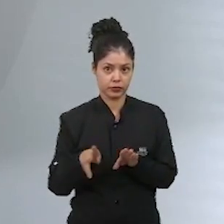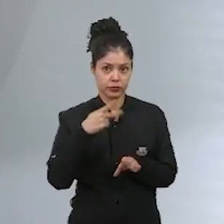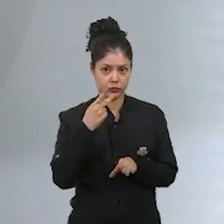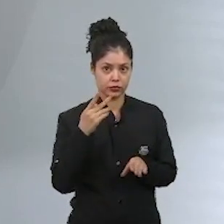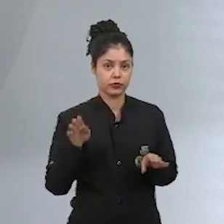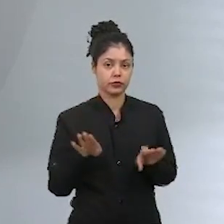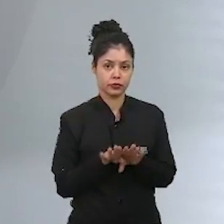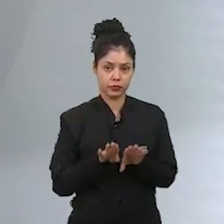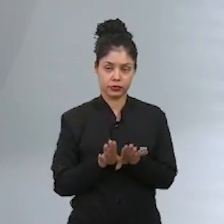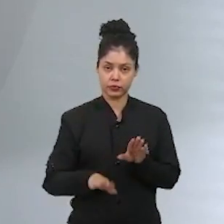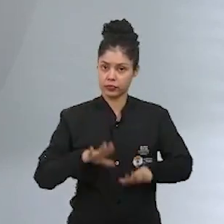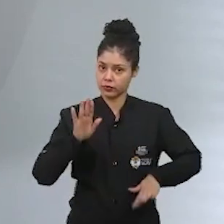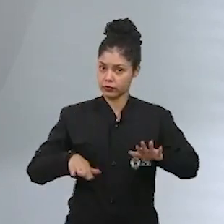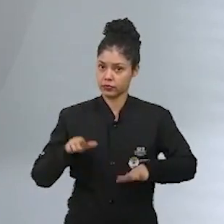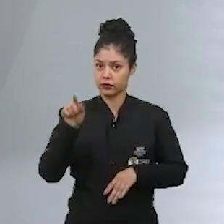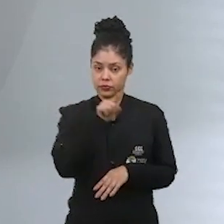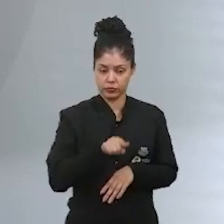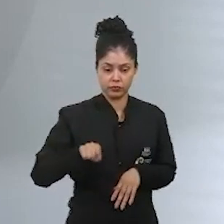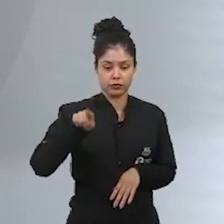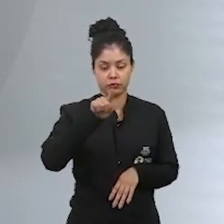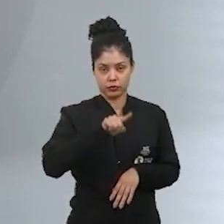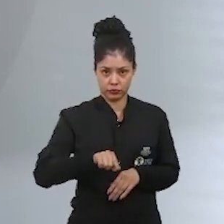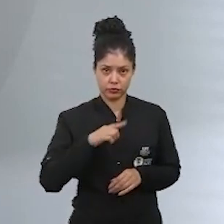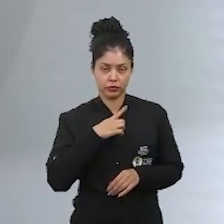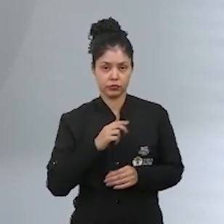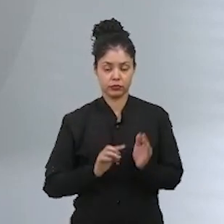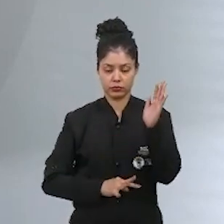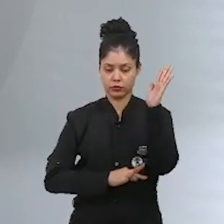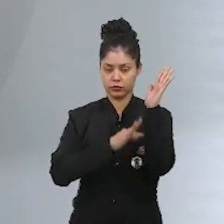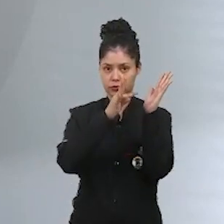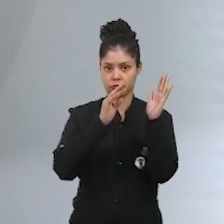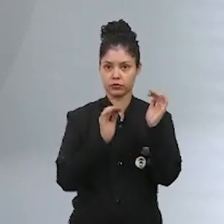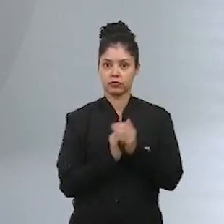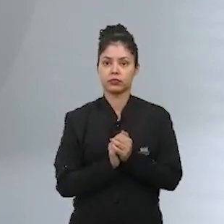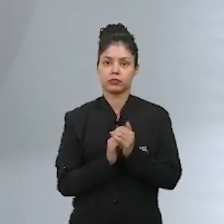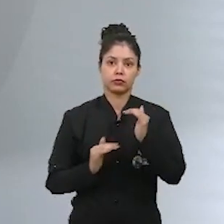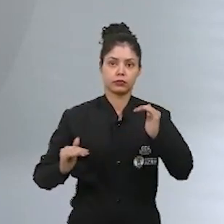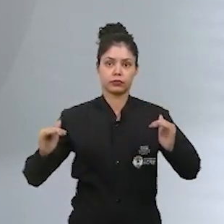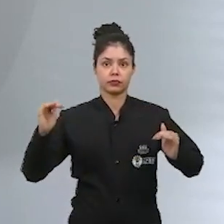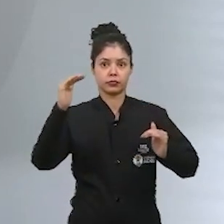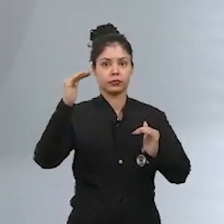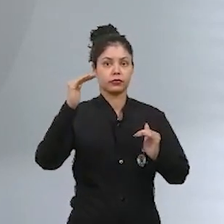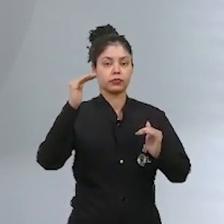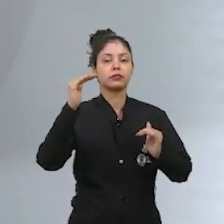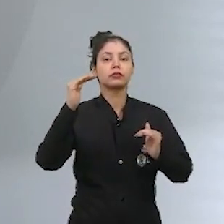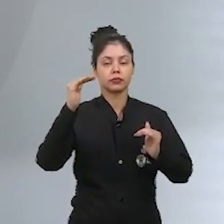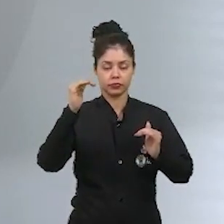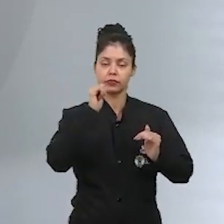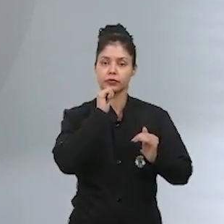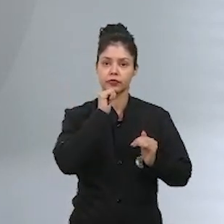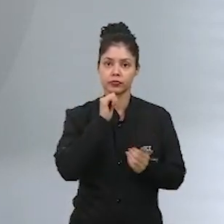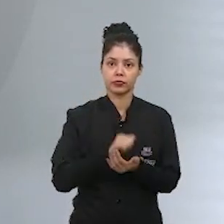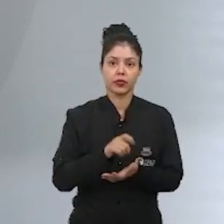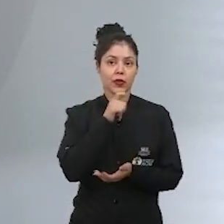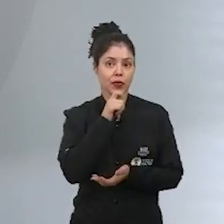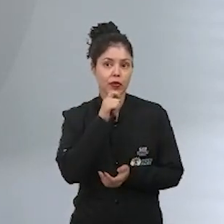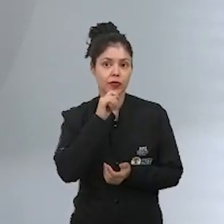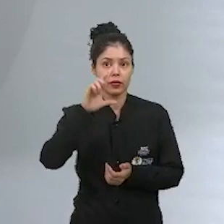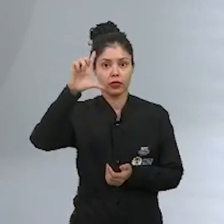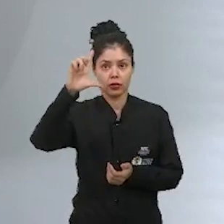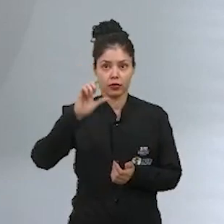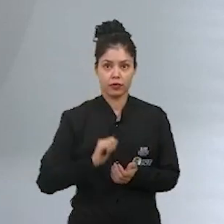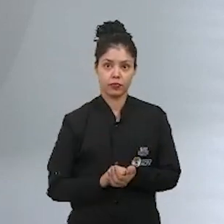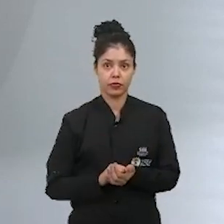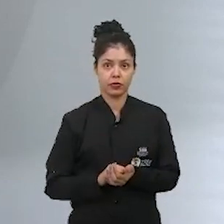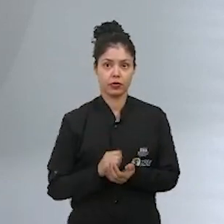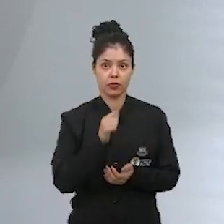também. É um movimento circular. A temperatura que é mais quente, ela tende a ascender, e a temperatura que é mais fria, que se torna não